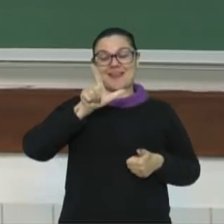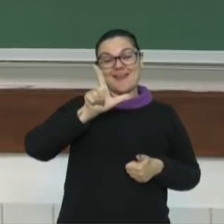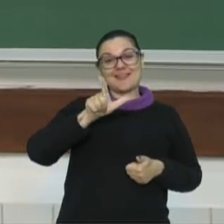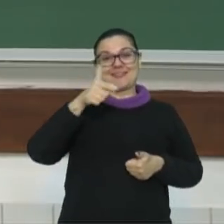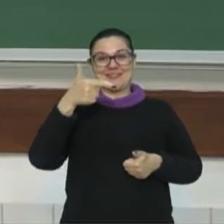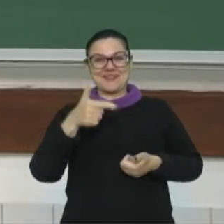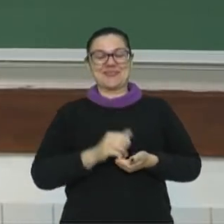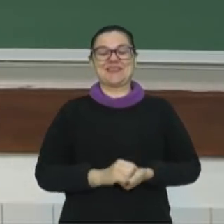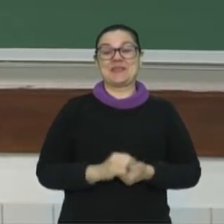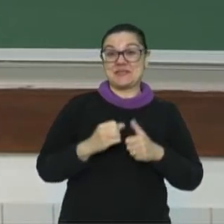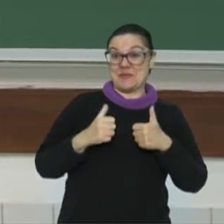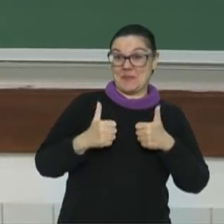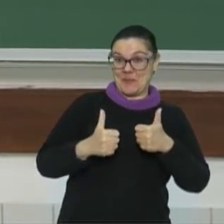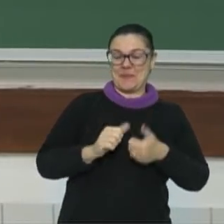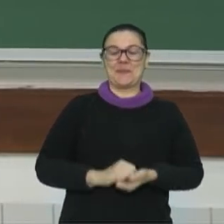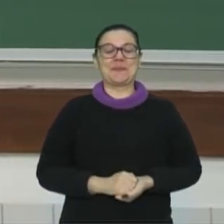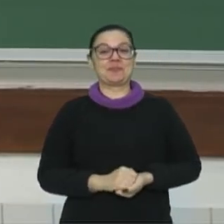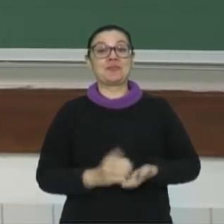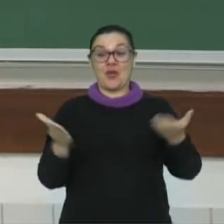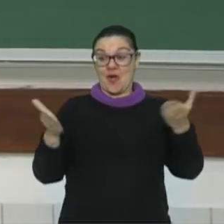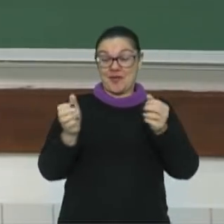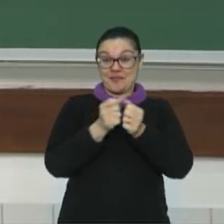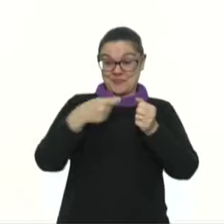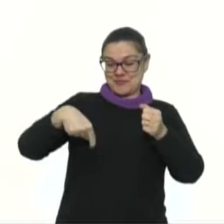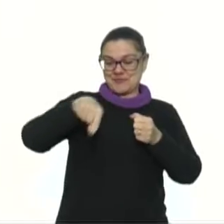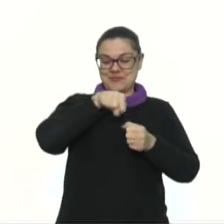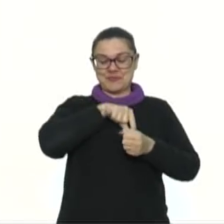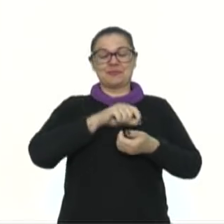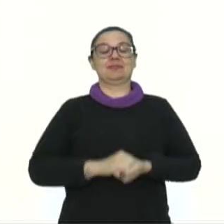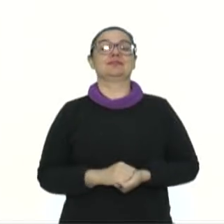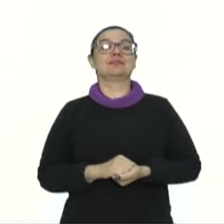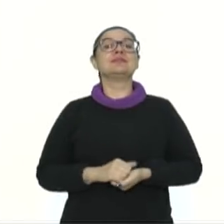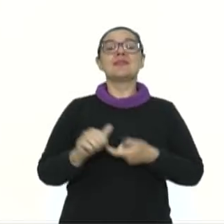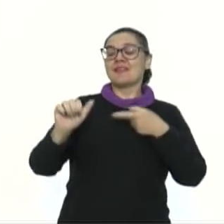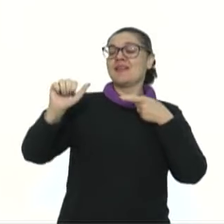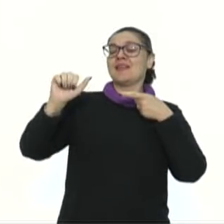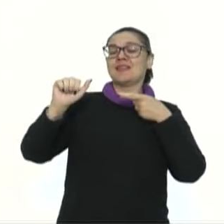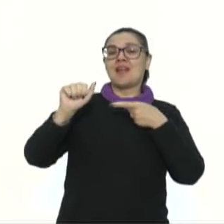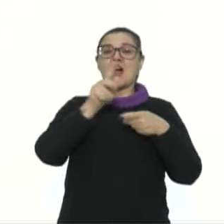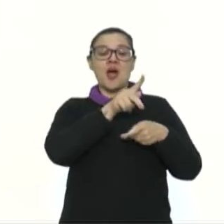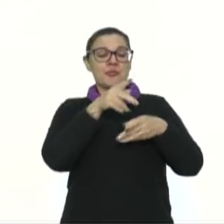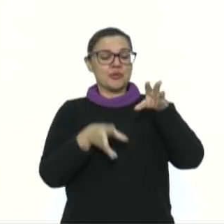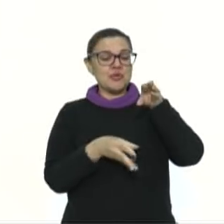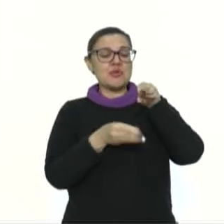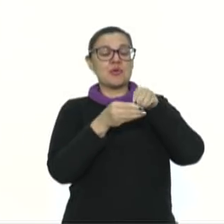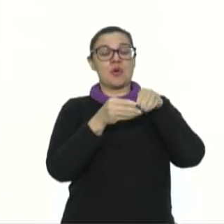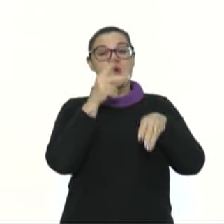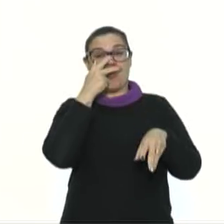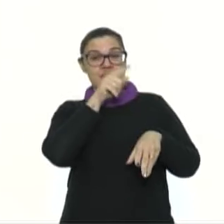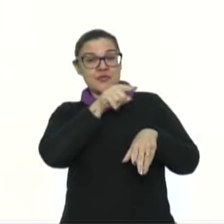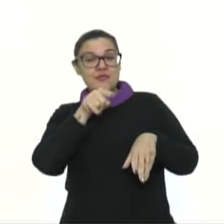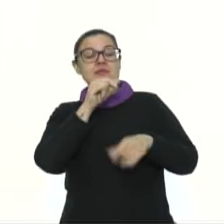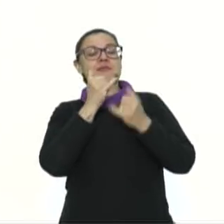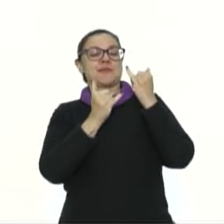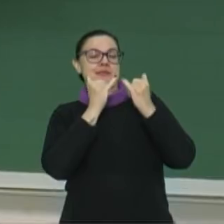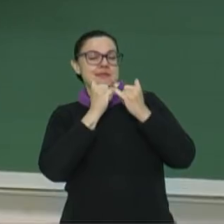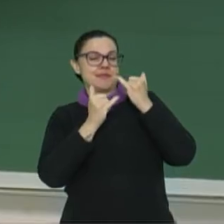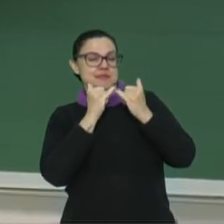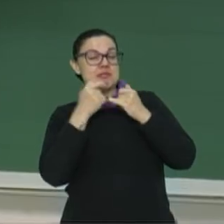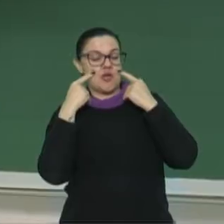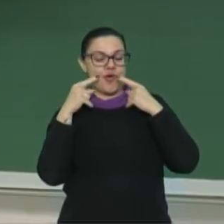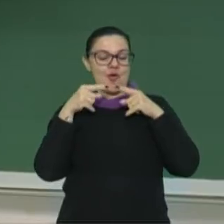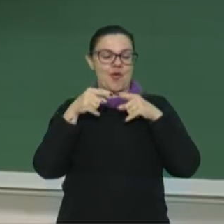bom? Bom, vamos lá, vamos corrigir todo mundo junto. Letra A, a professora sintetizou assim, talvez você tenha feito algo parecido, dá